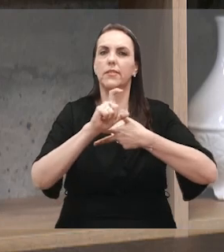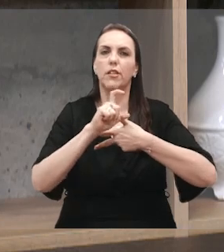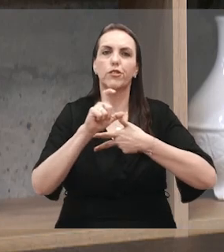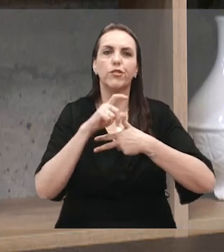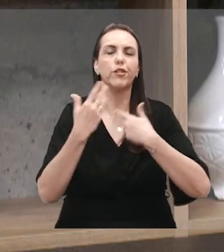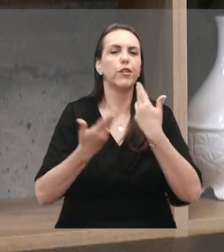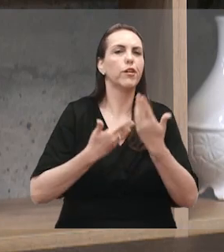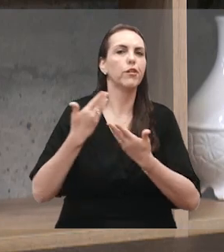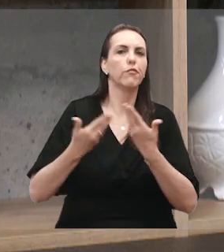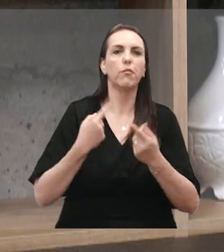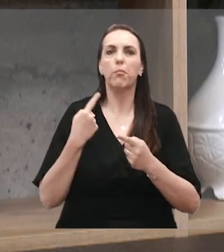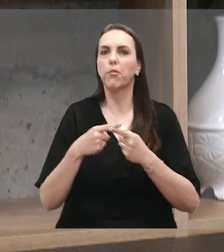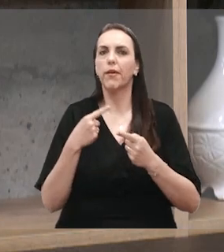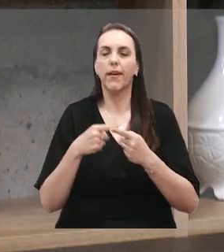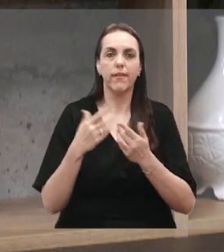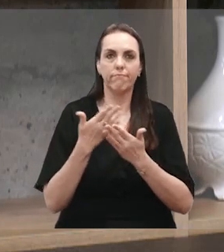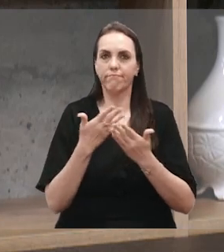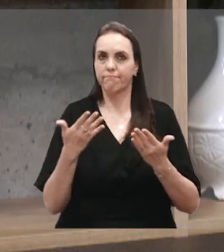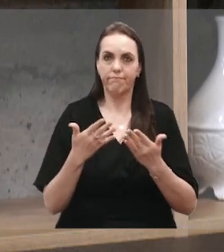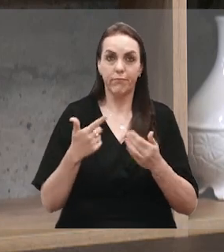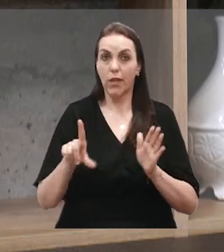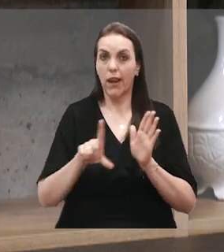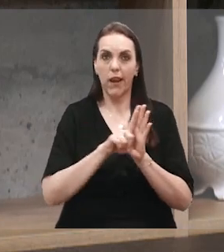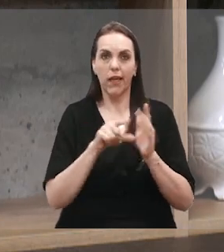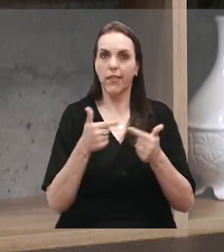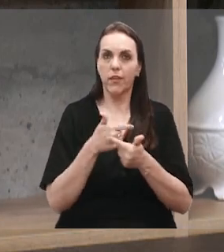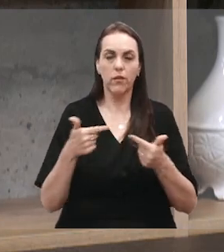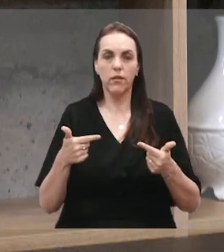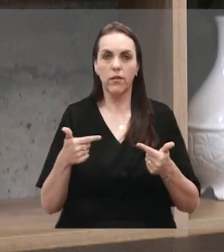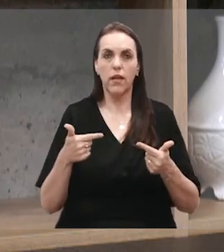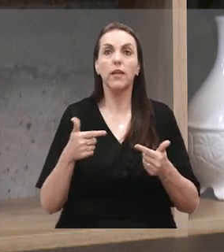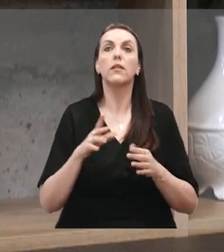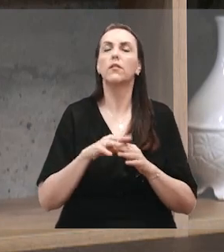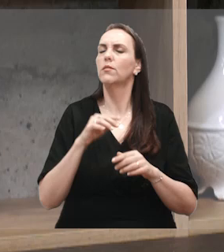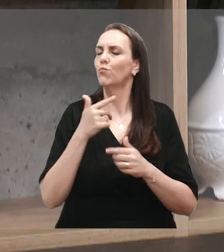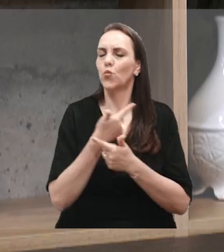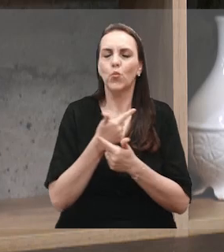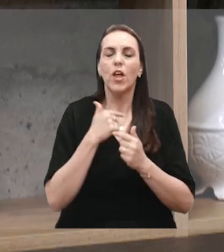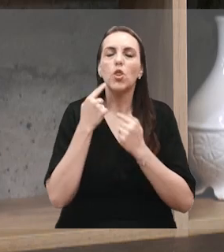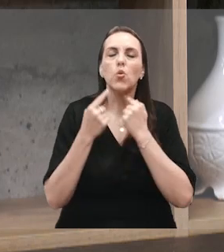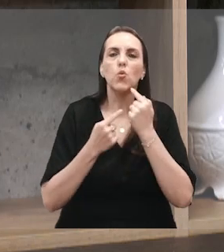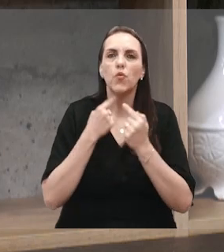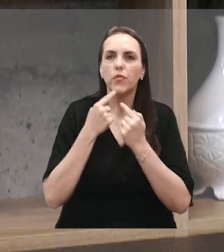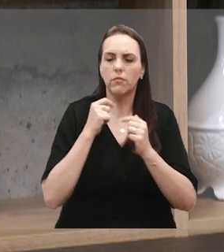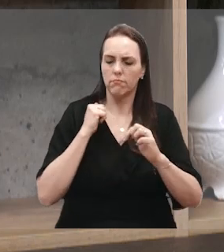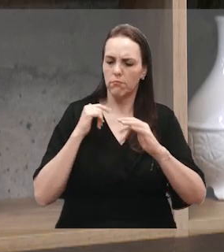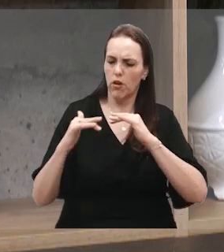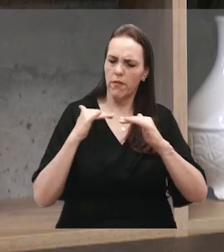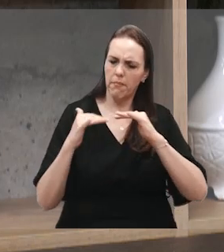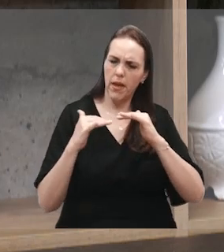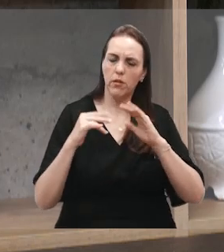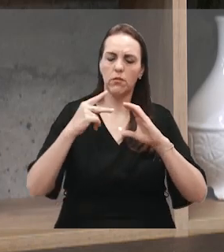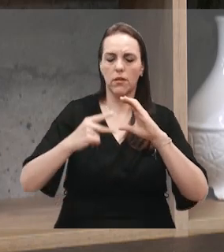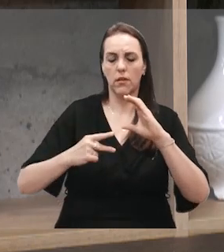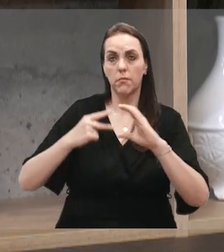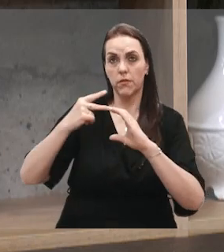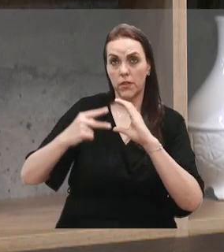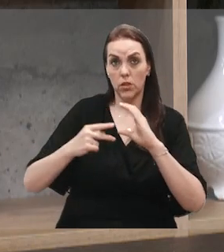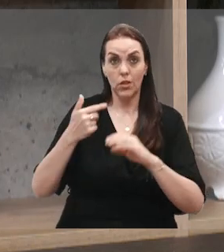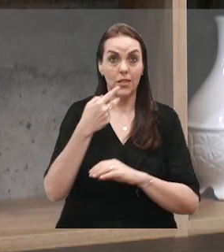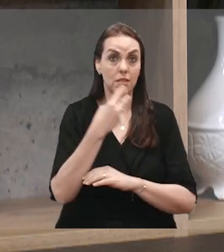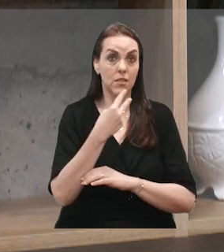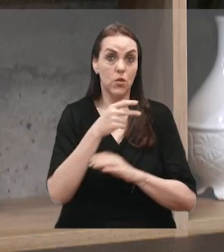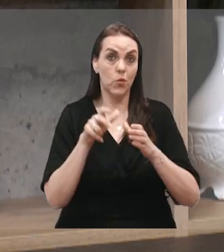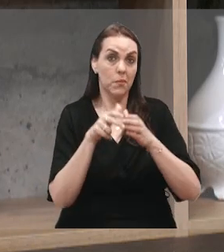como inconstitucional, mas, sem dúvida, aquela movimentação toda no âmbito da Câmara de Caxias, a segunda maior